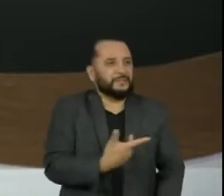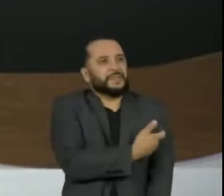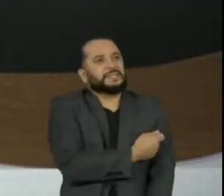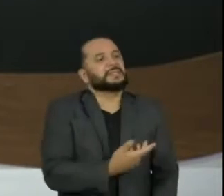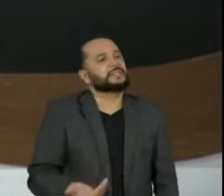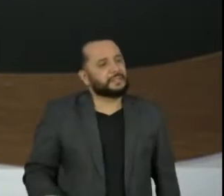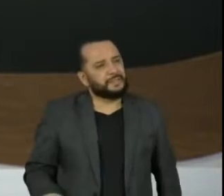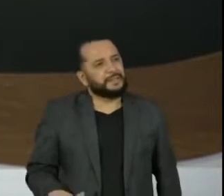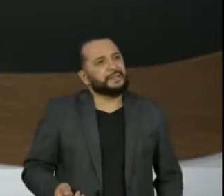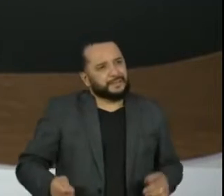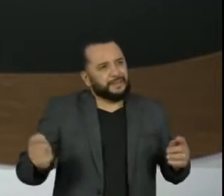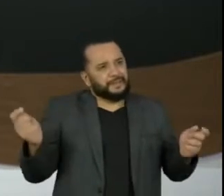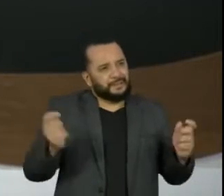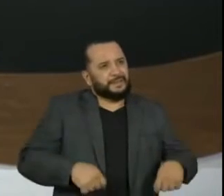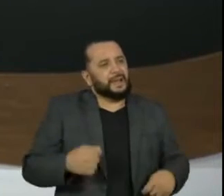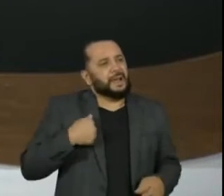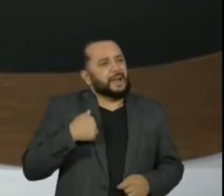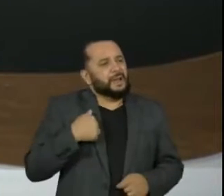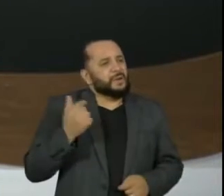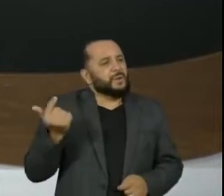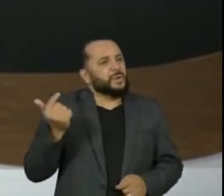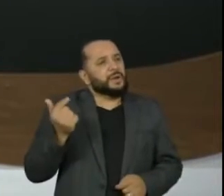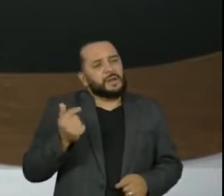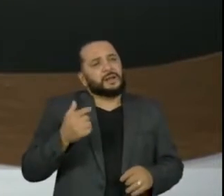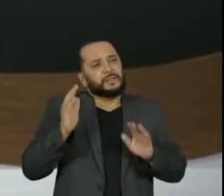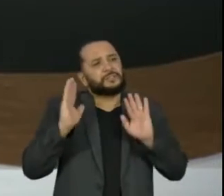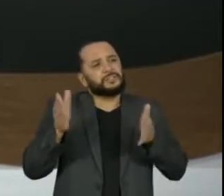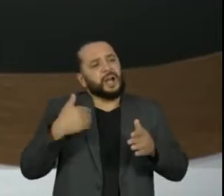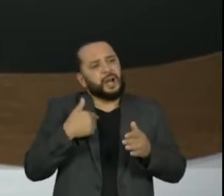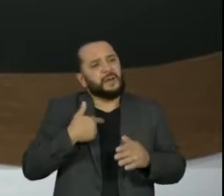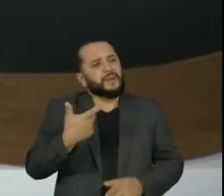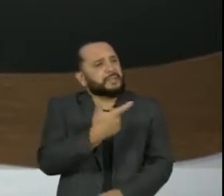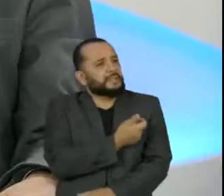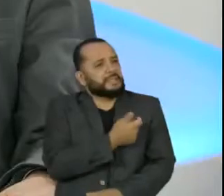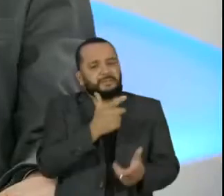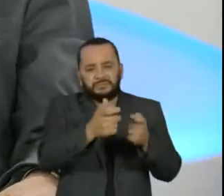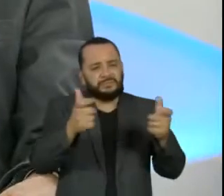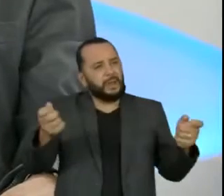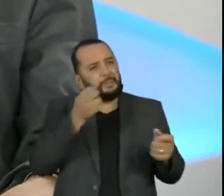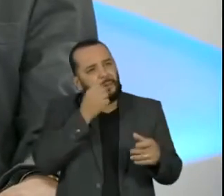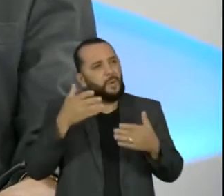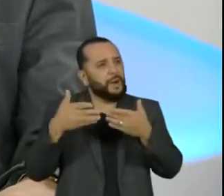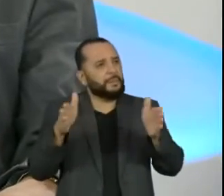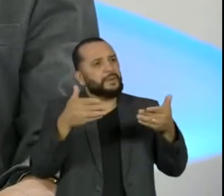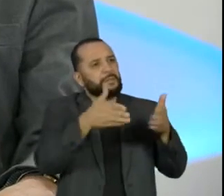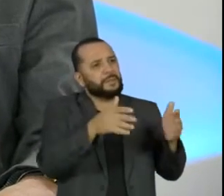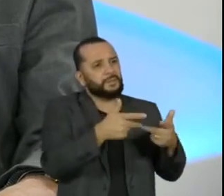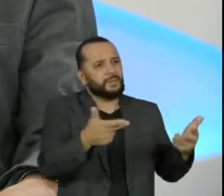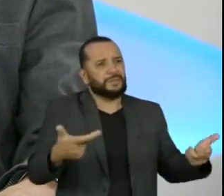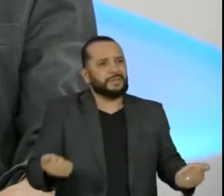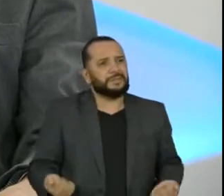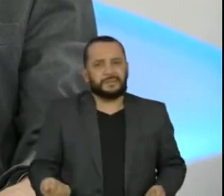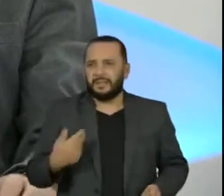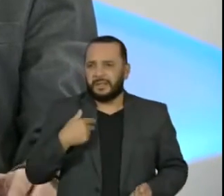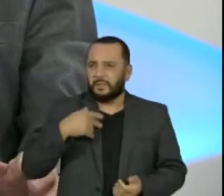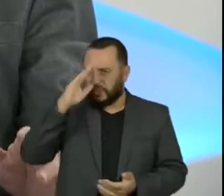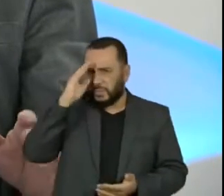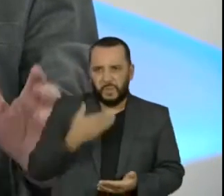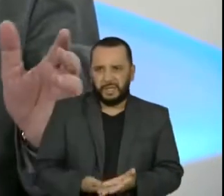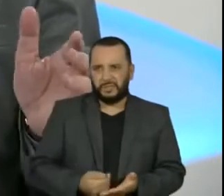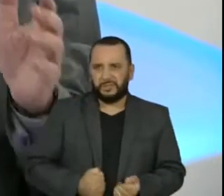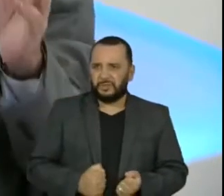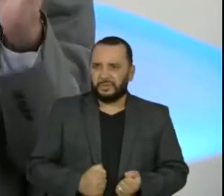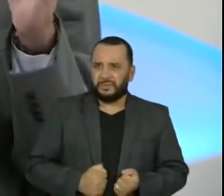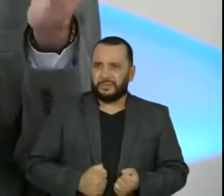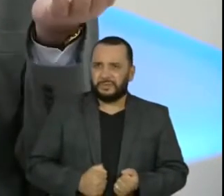fazer com que a gente saia de tantas restrições, né, na pandemia? Eu não acredito, tá?